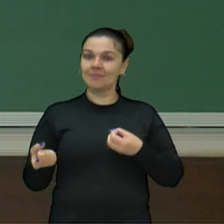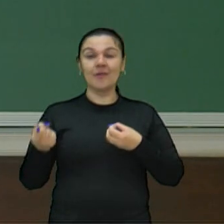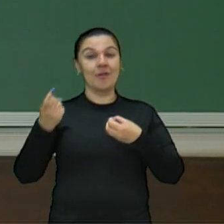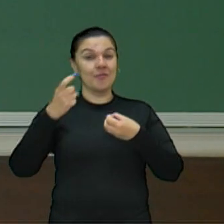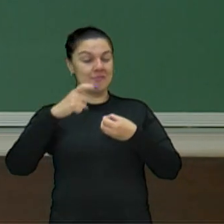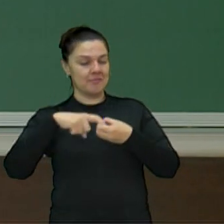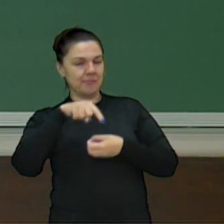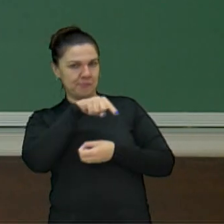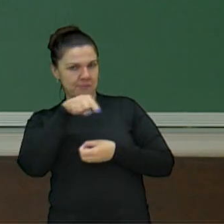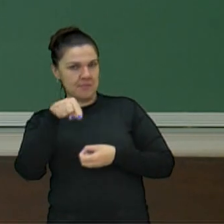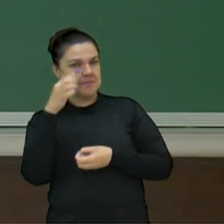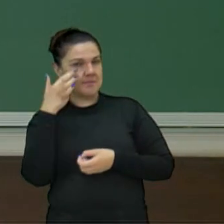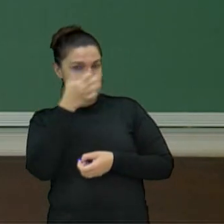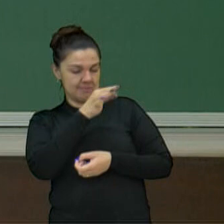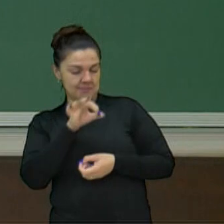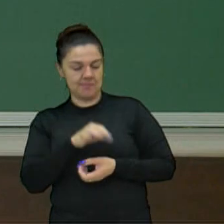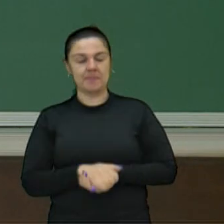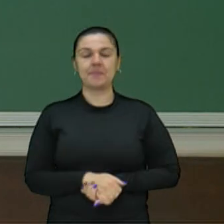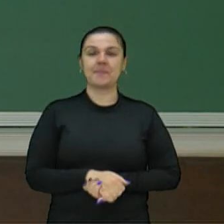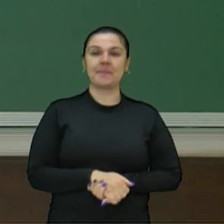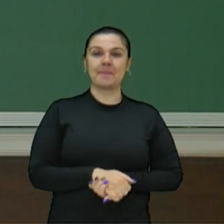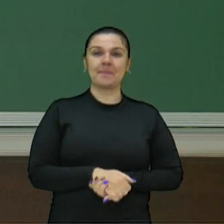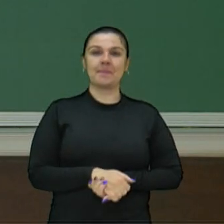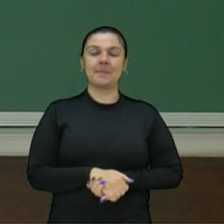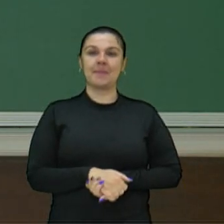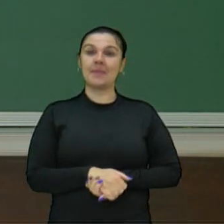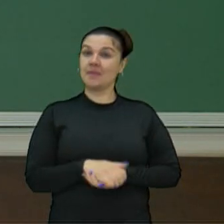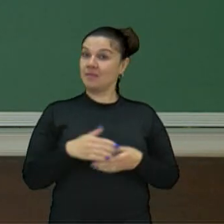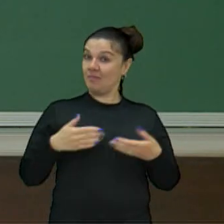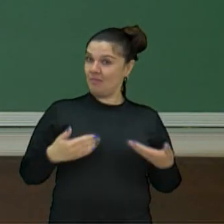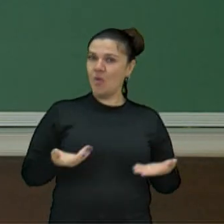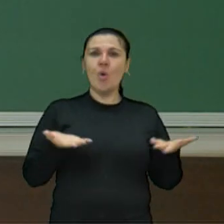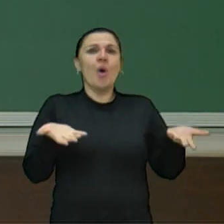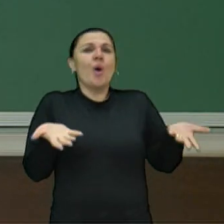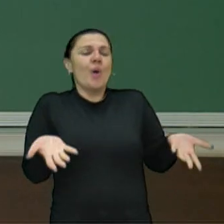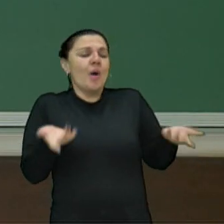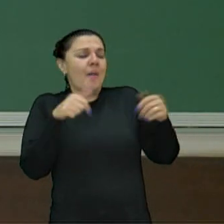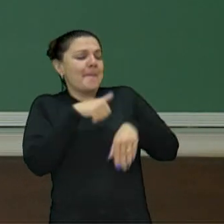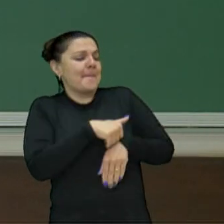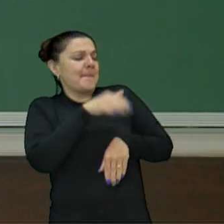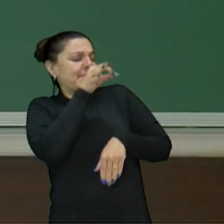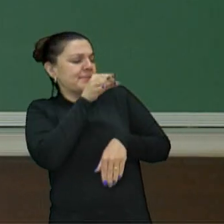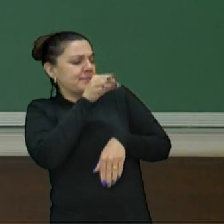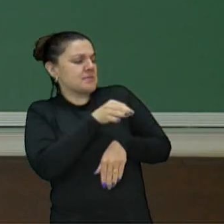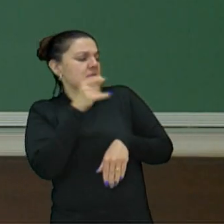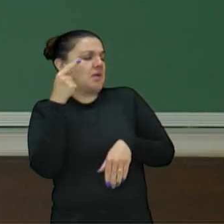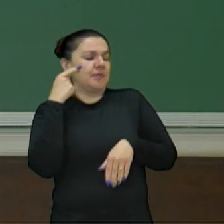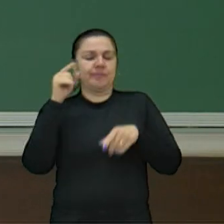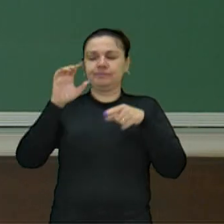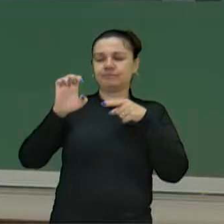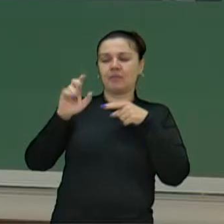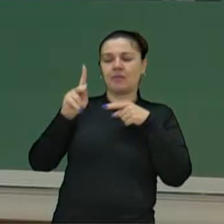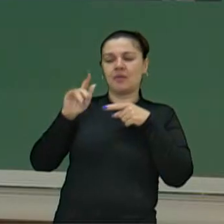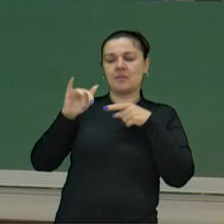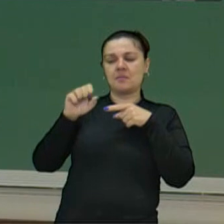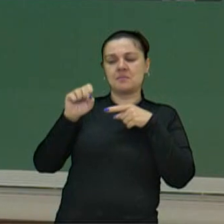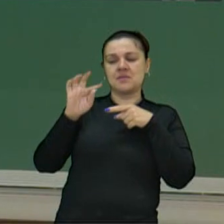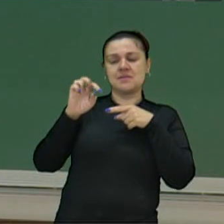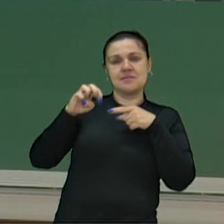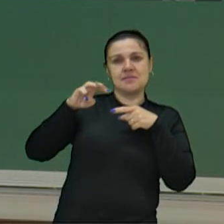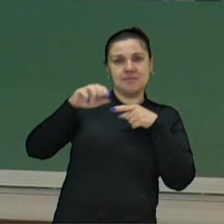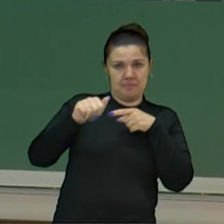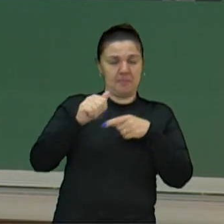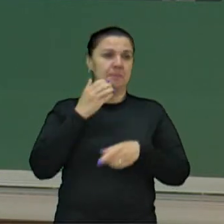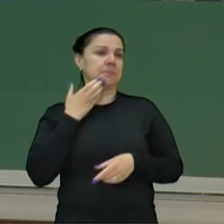Voltamos. Vamos ver se você acertou o exercício? Então, qual é a definição mais correta para epistema no pensamento de